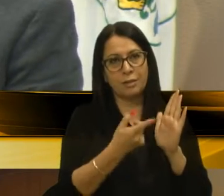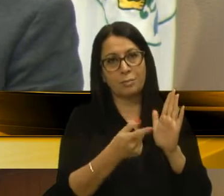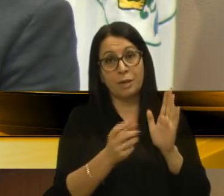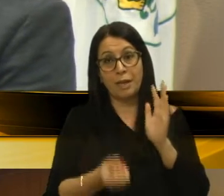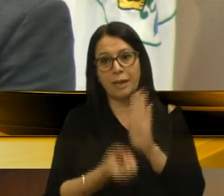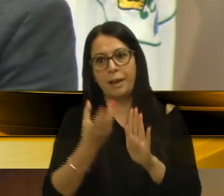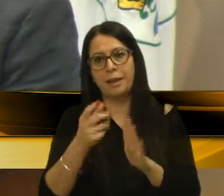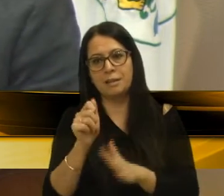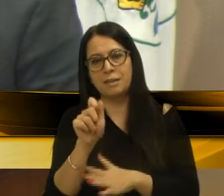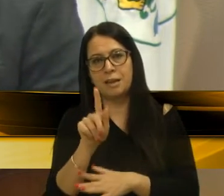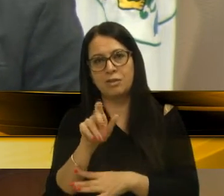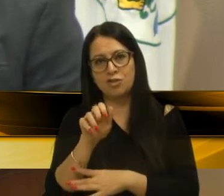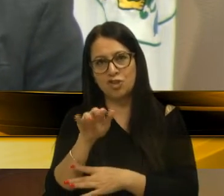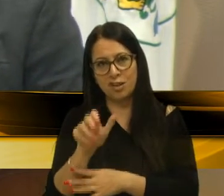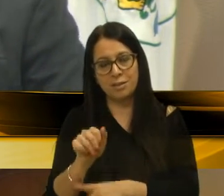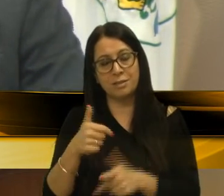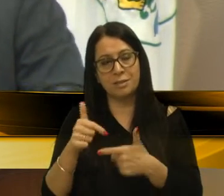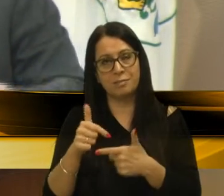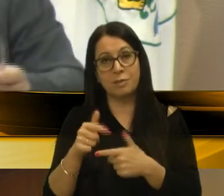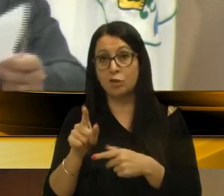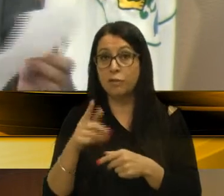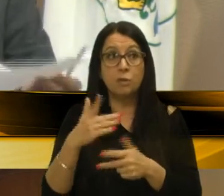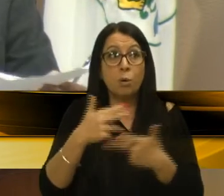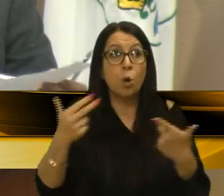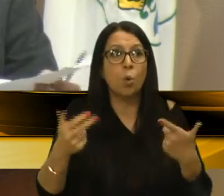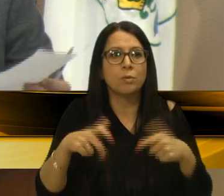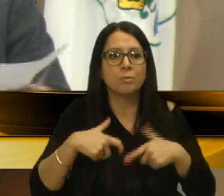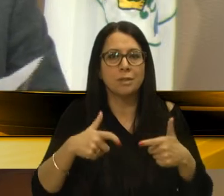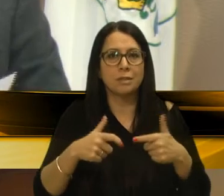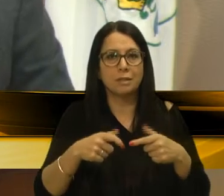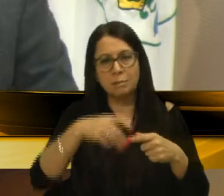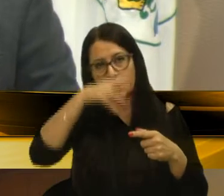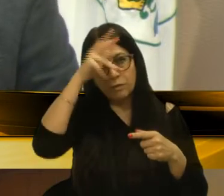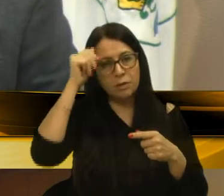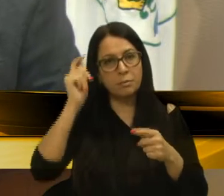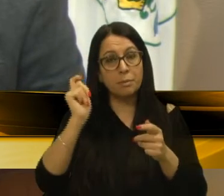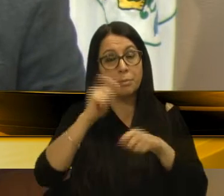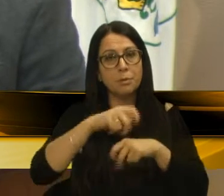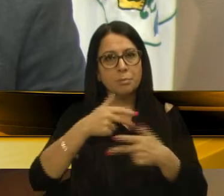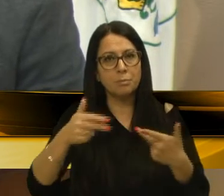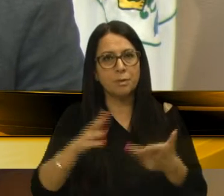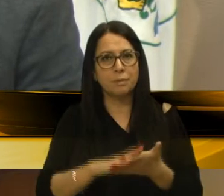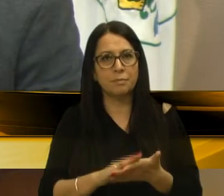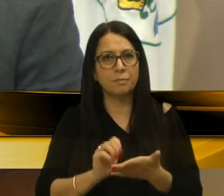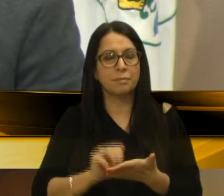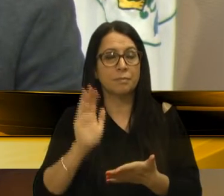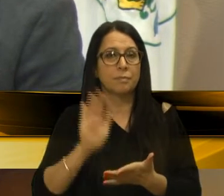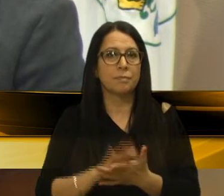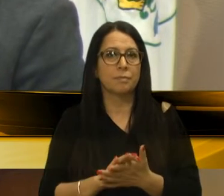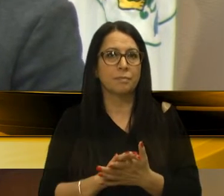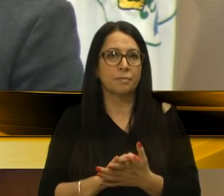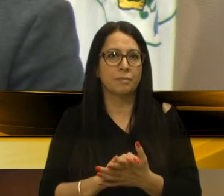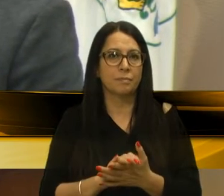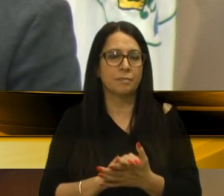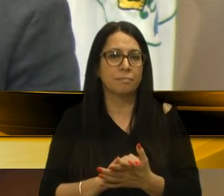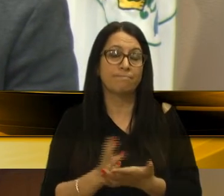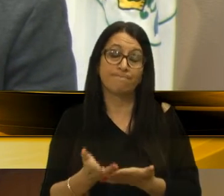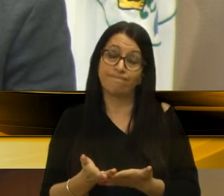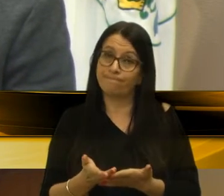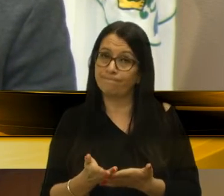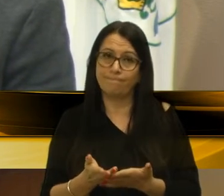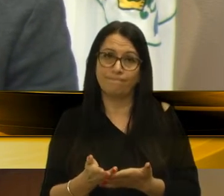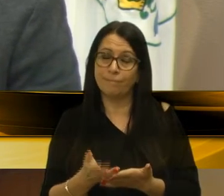só tem uma ação por parte do executivo para criar mais possibilidades de vencer a partida eu o